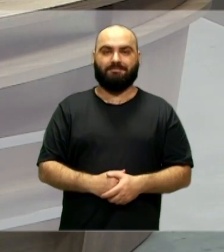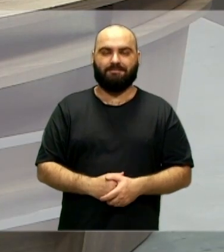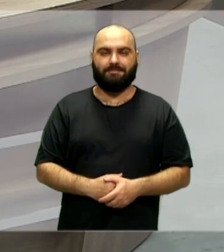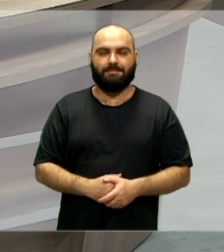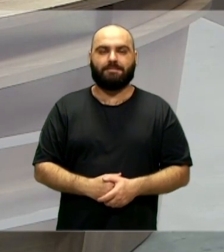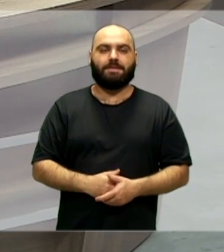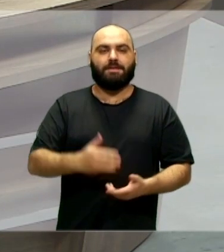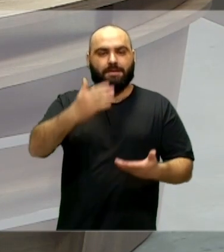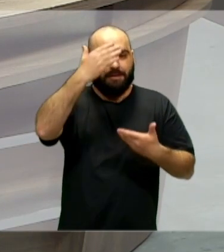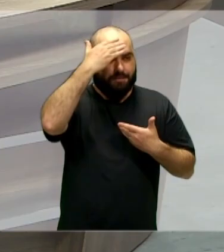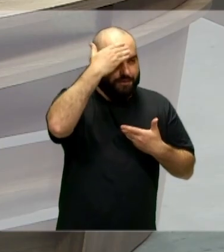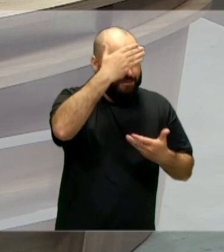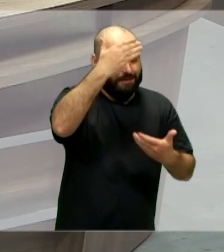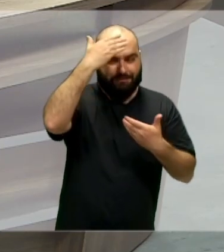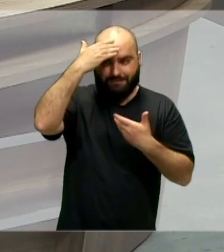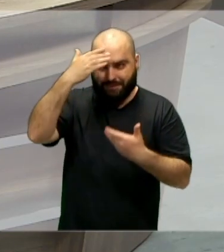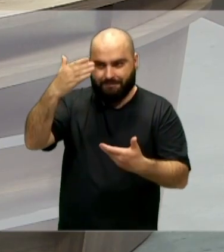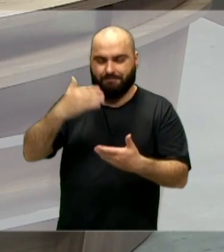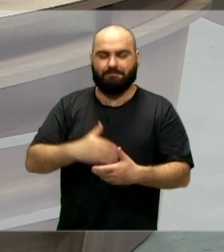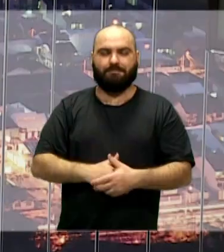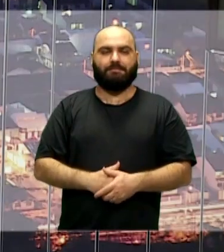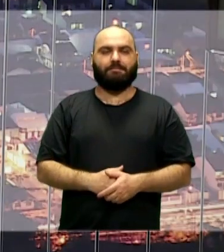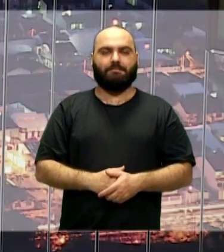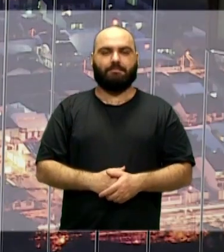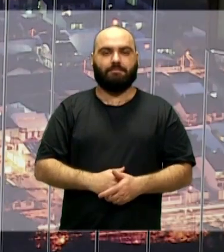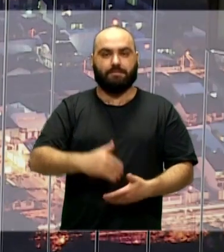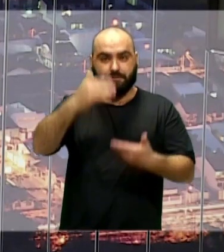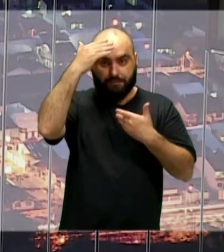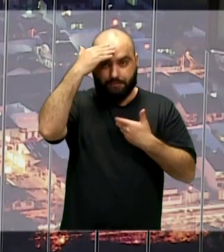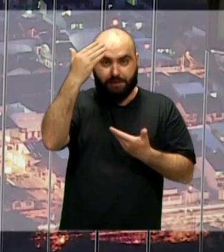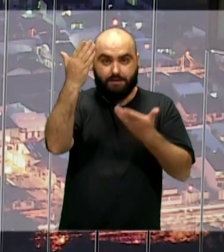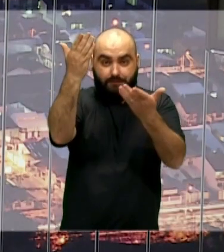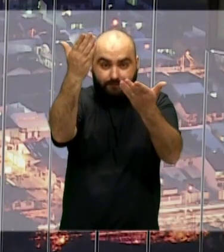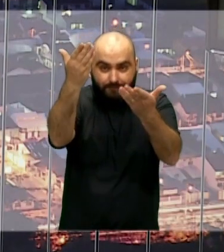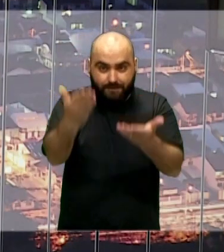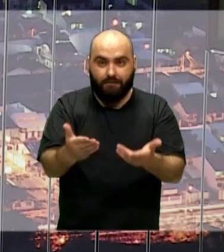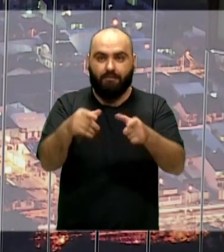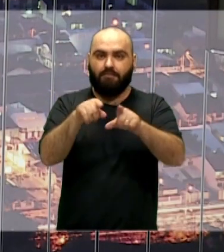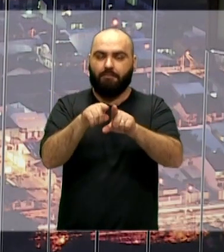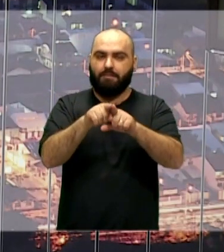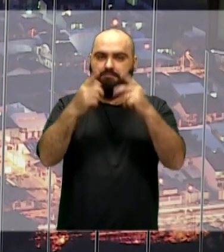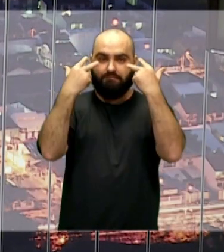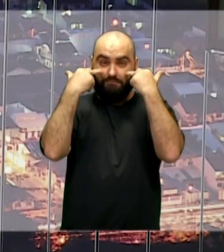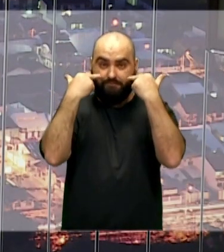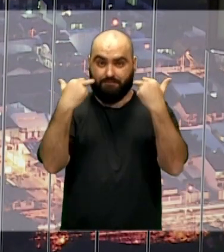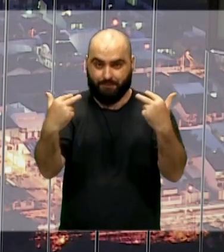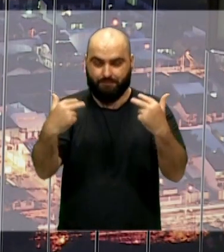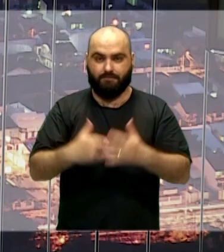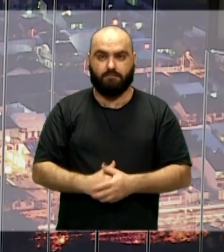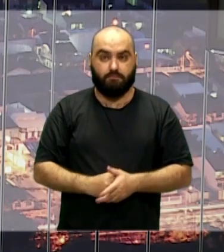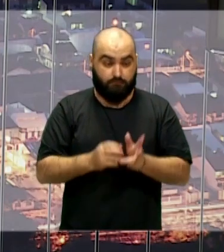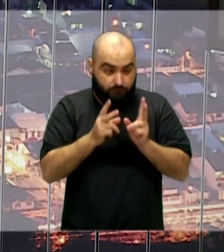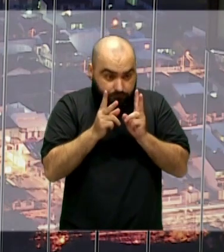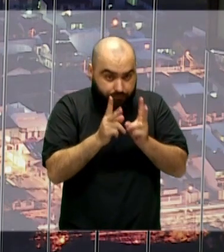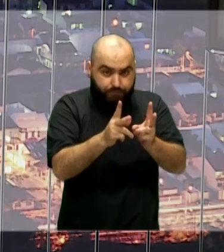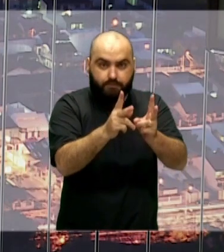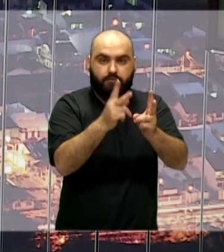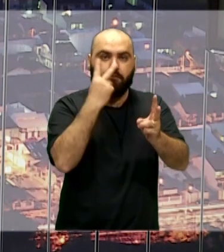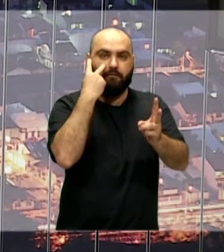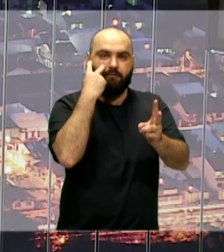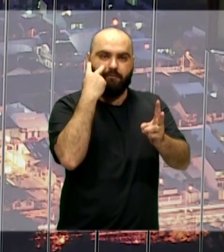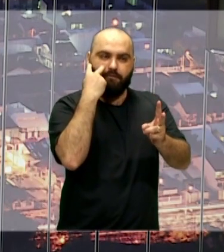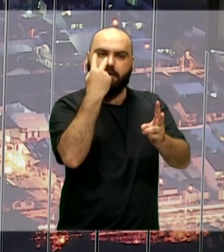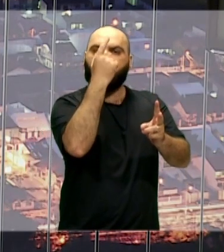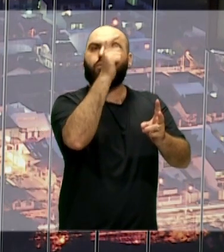Então tá, muito obrigada, viu? A gente que agradece. E obrigada a você também que nos acompanha. Continue assistindo aqui a nossa programação no